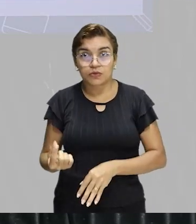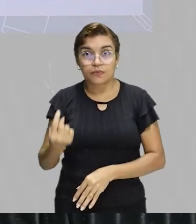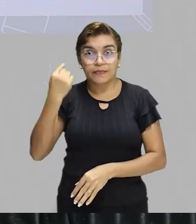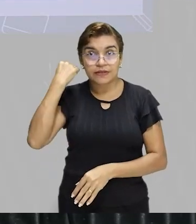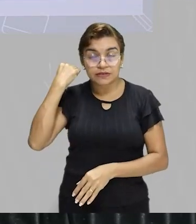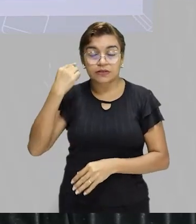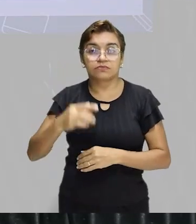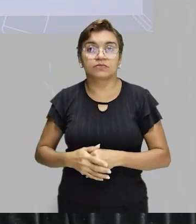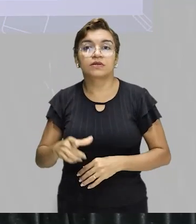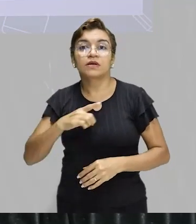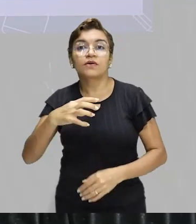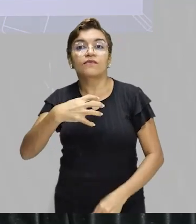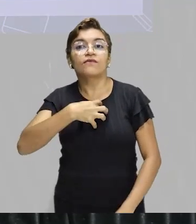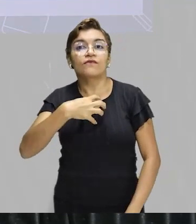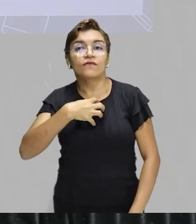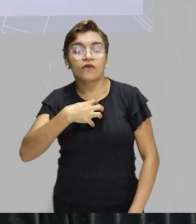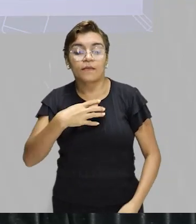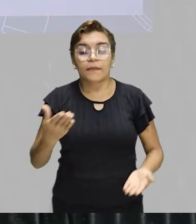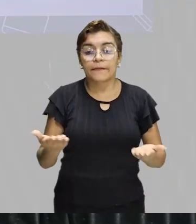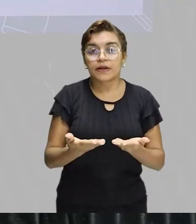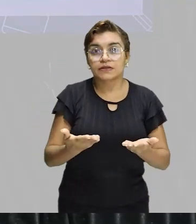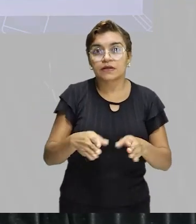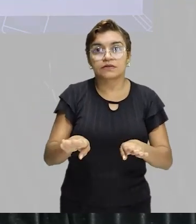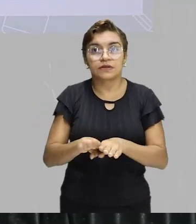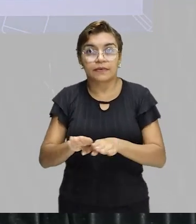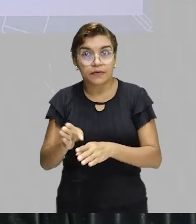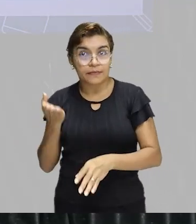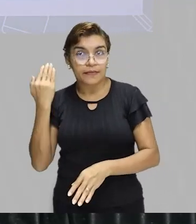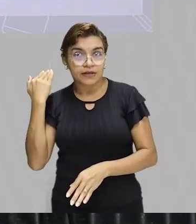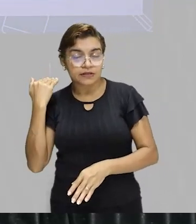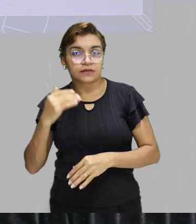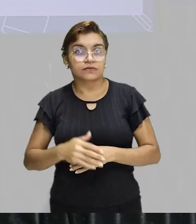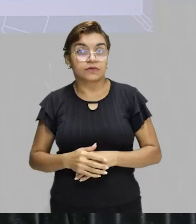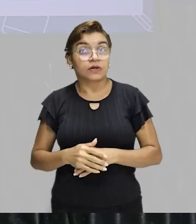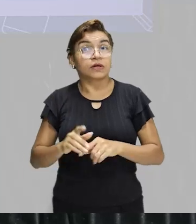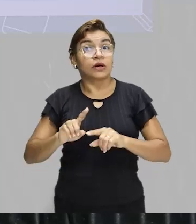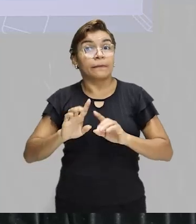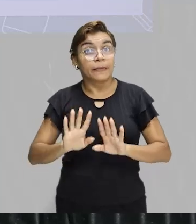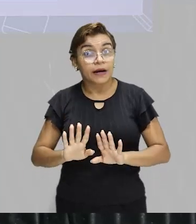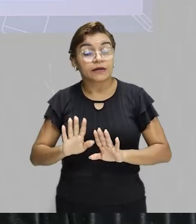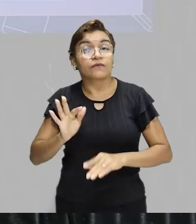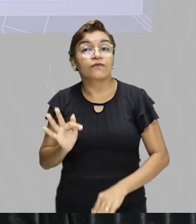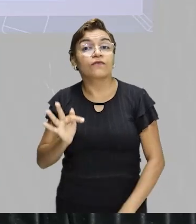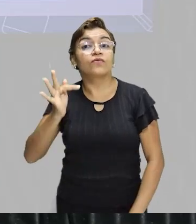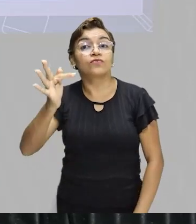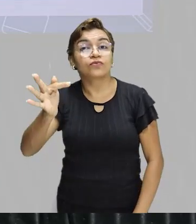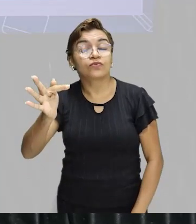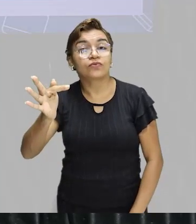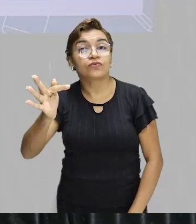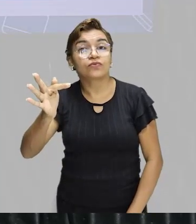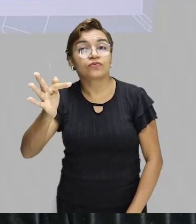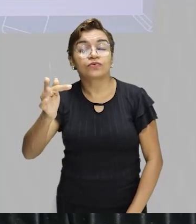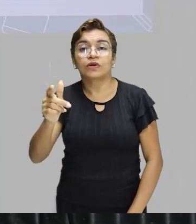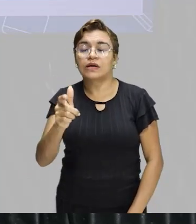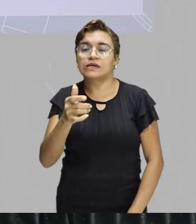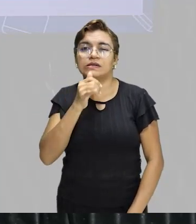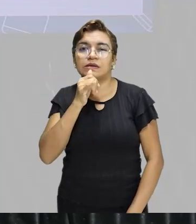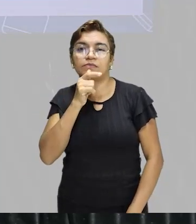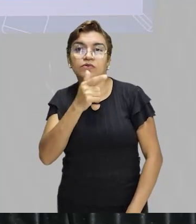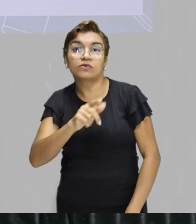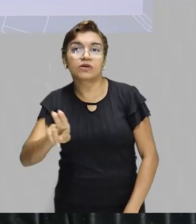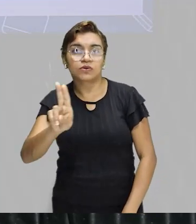Ele tem uma forma no presente e no passado. No futuro, não existe a conjugação. Para